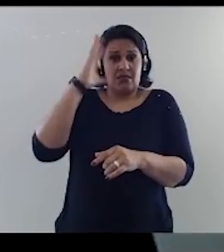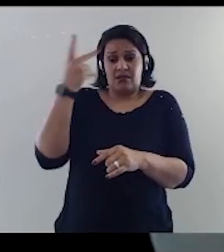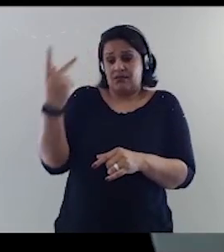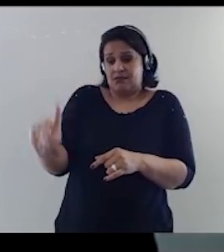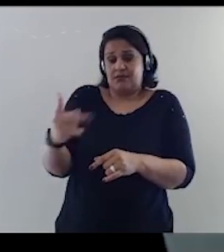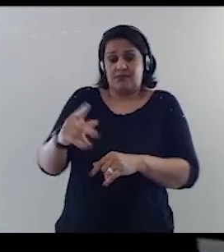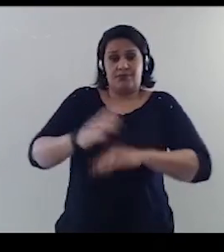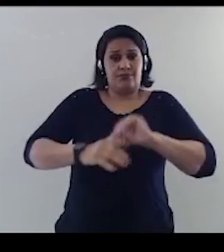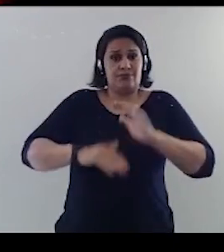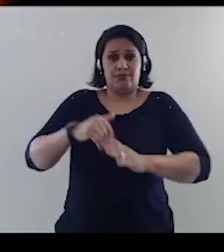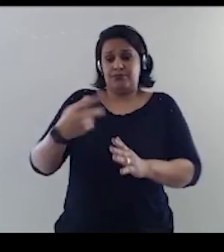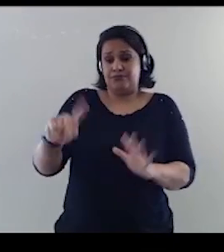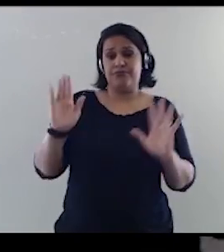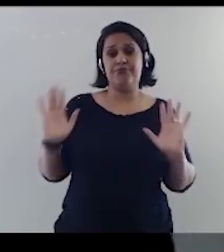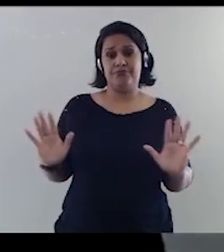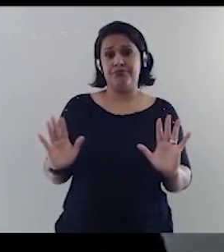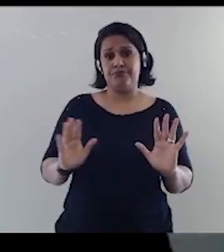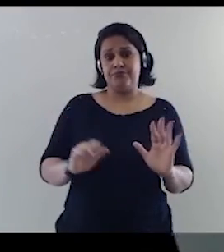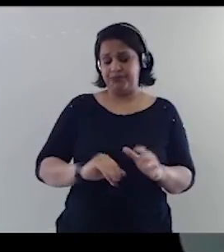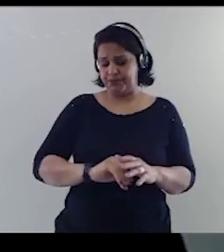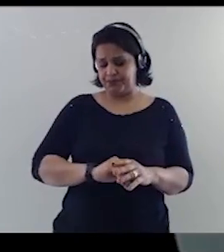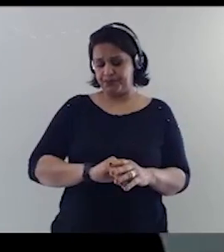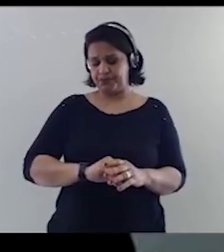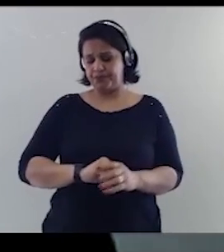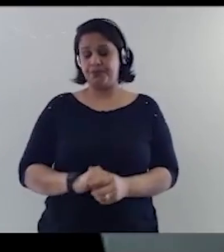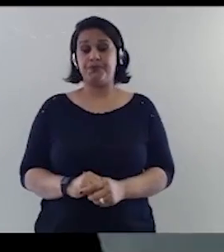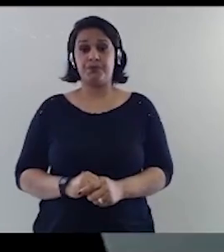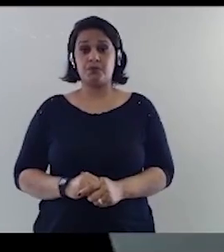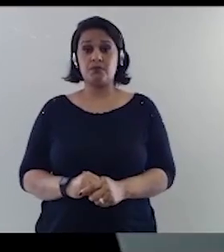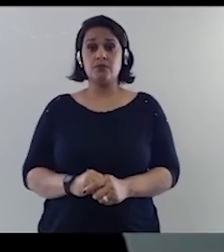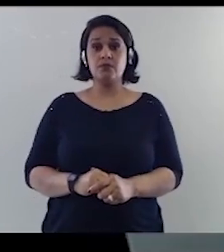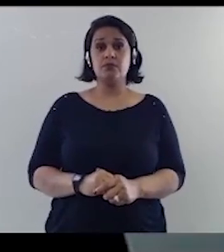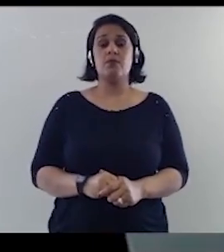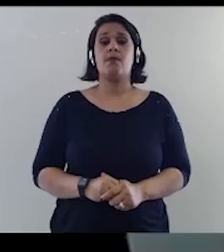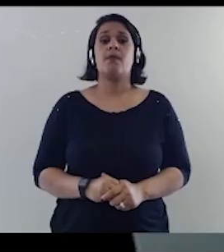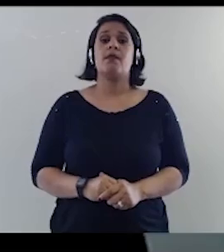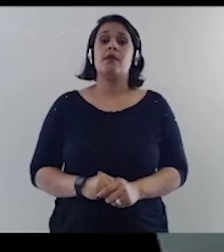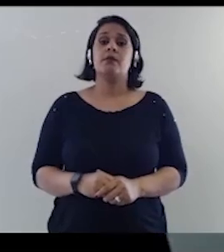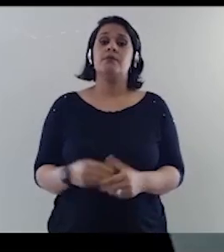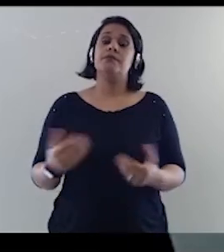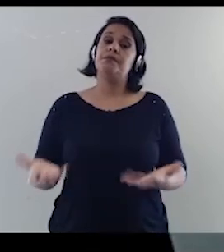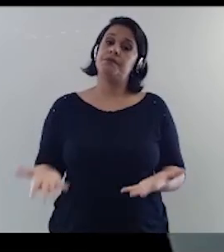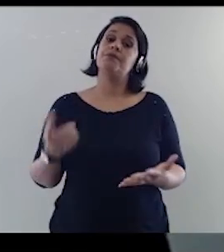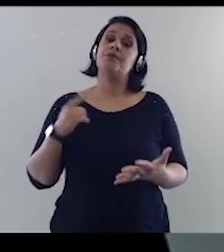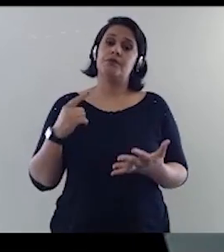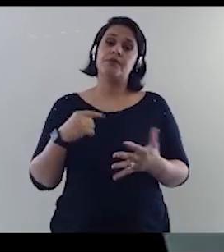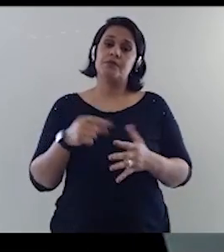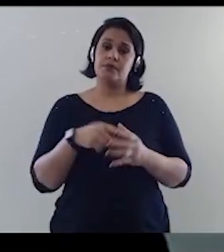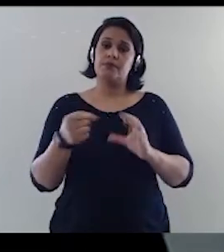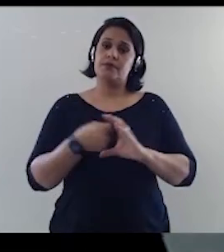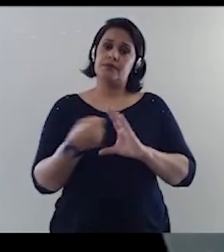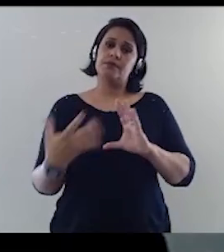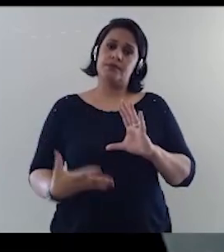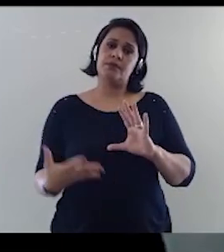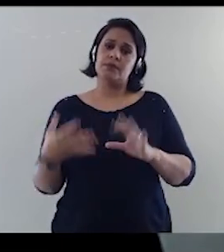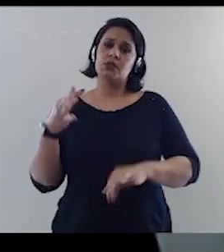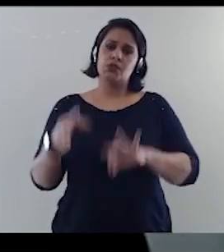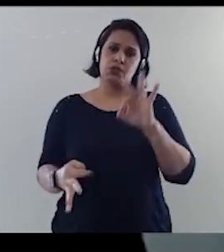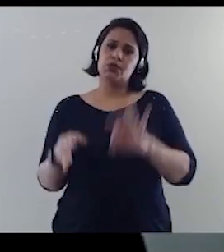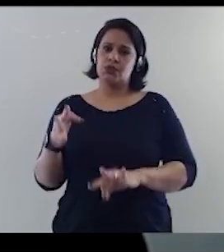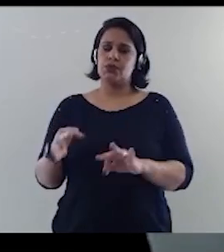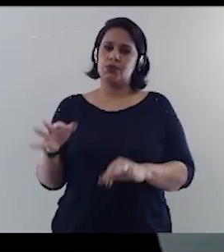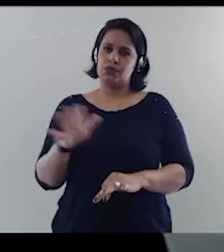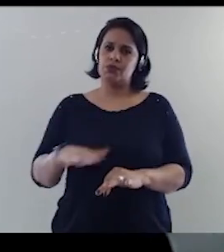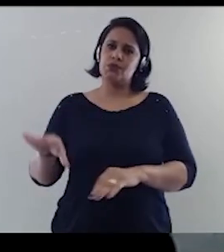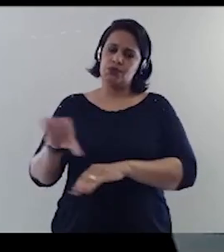entendimento uniformizador. Portanto, Portugal e a Itália têm estas características na sua justiça constitucional,